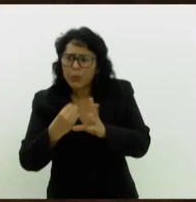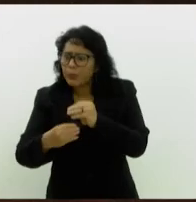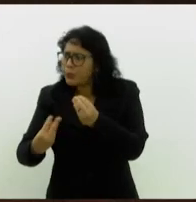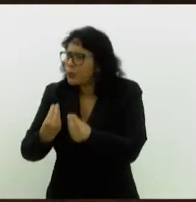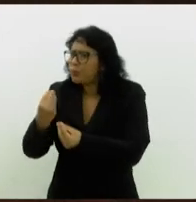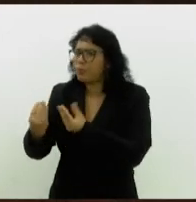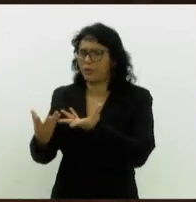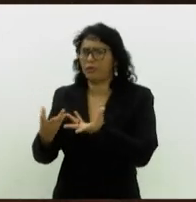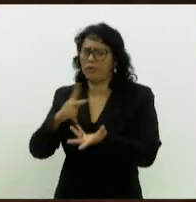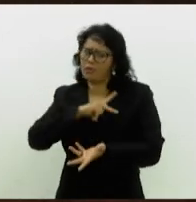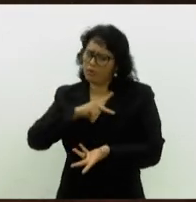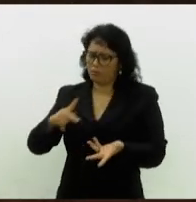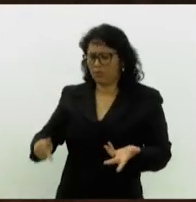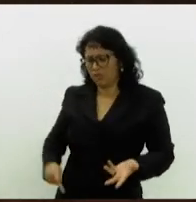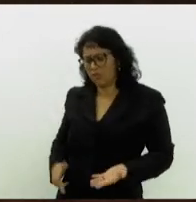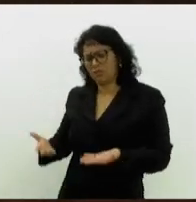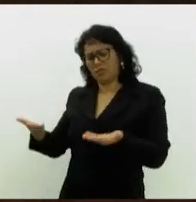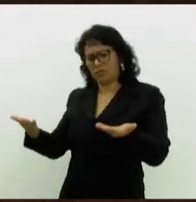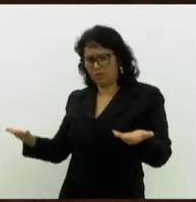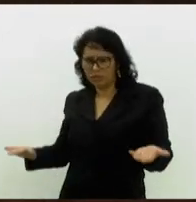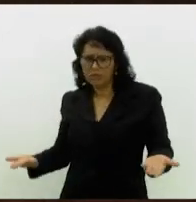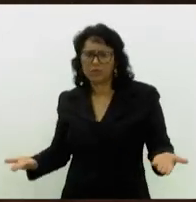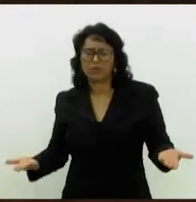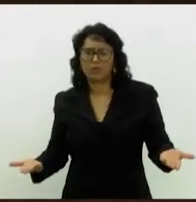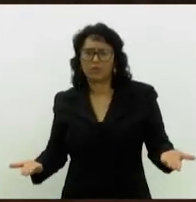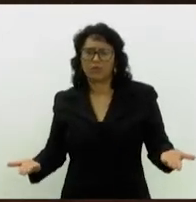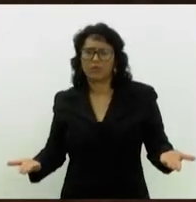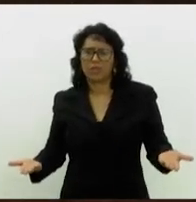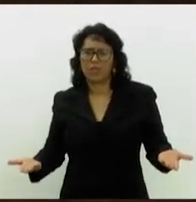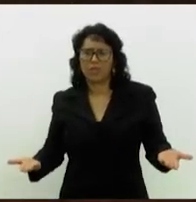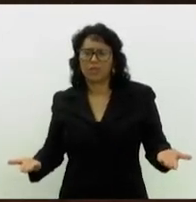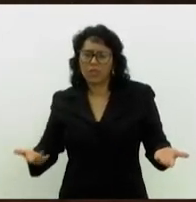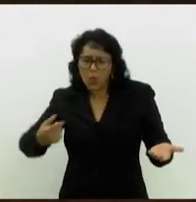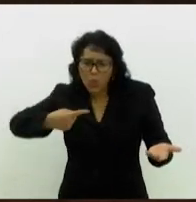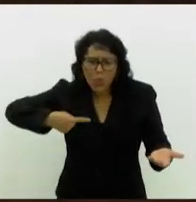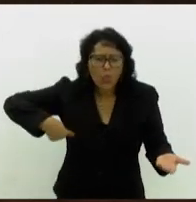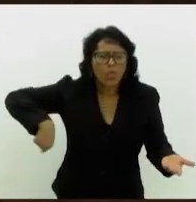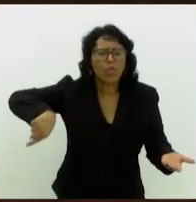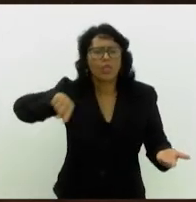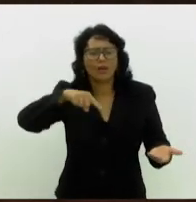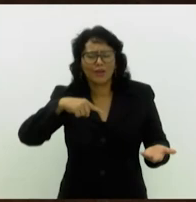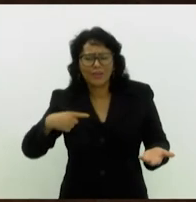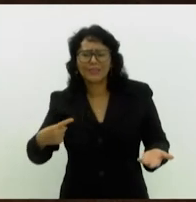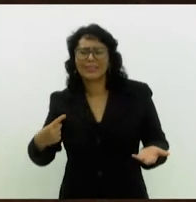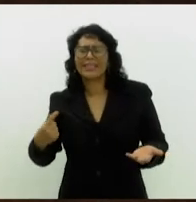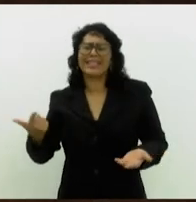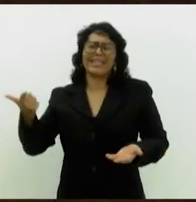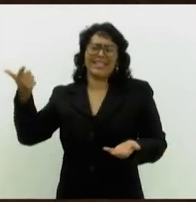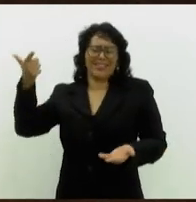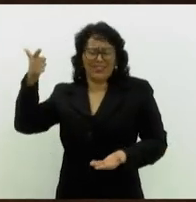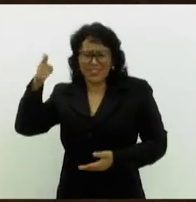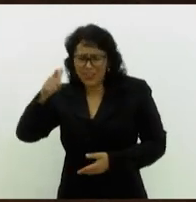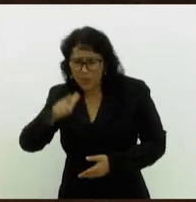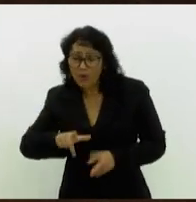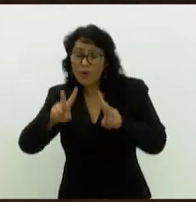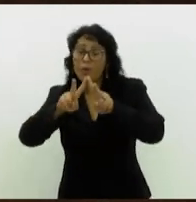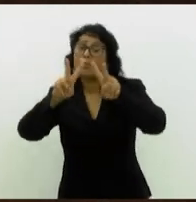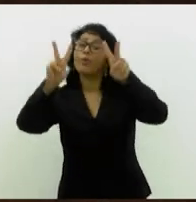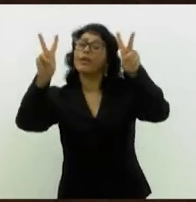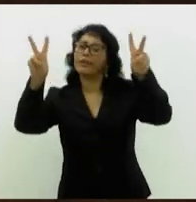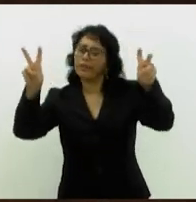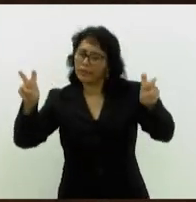Presidente por isso estamos aqui mais uma vez porque esse tema é